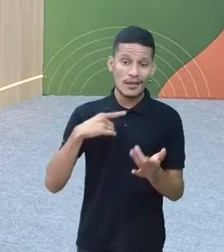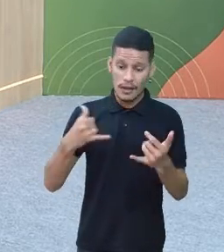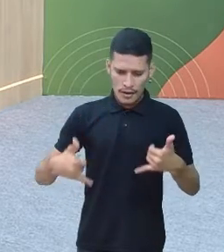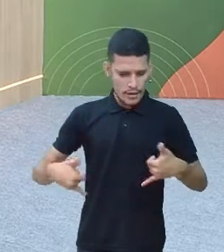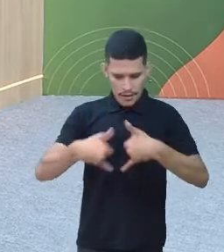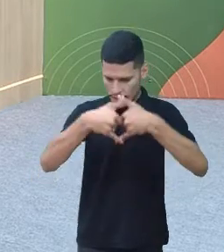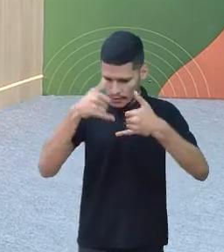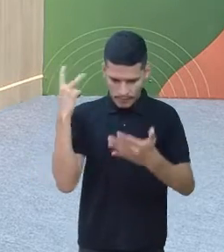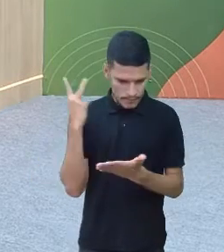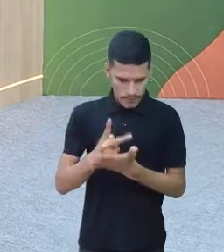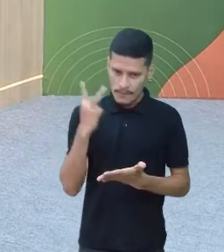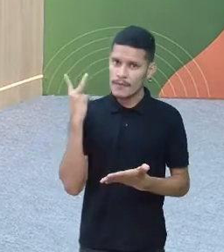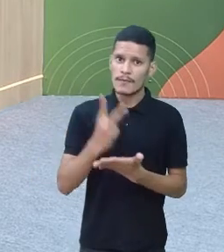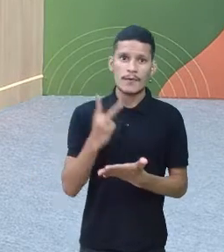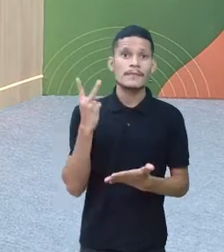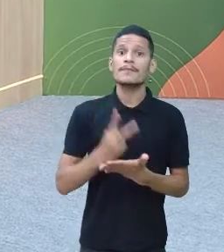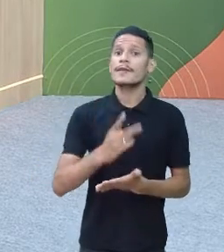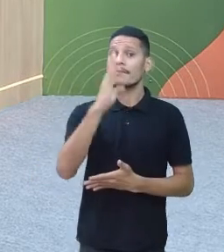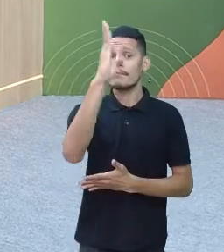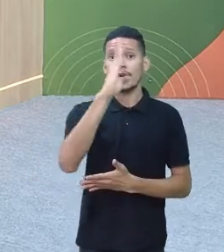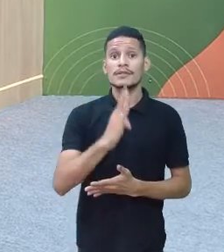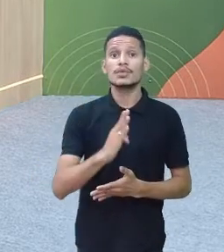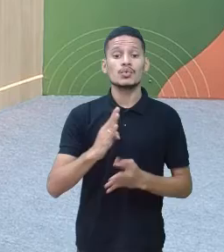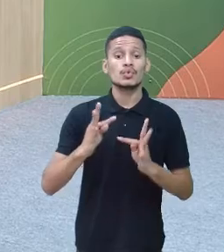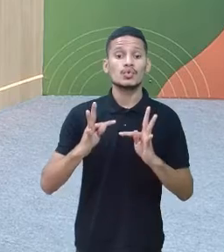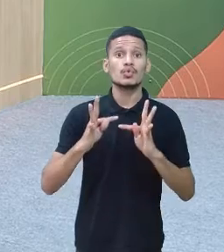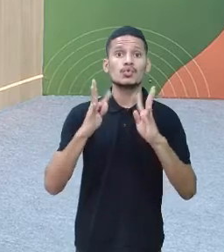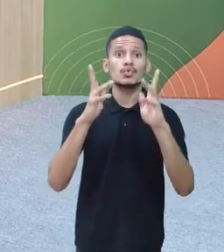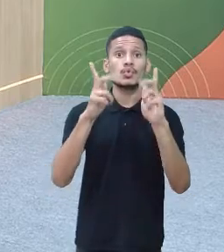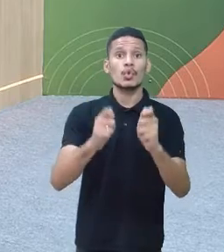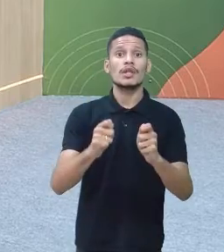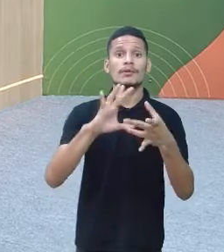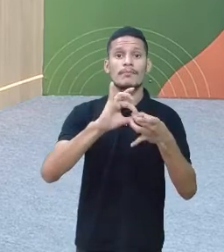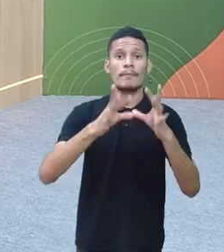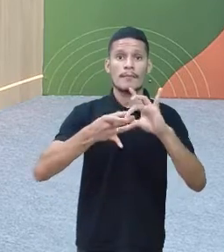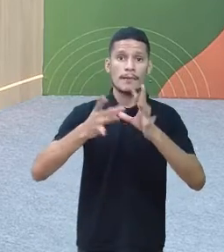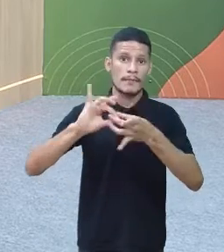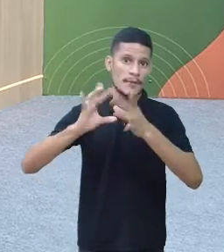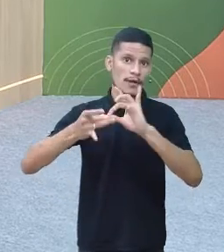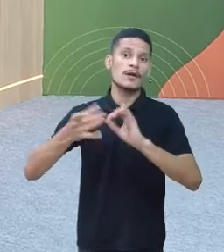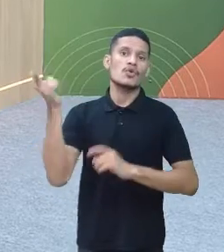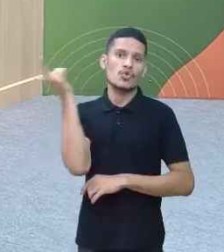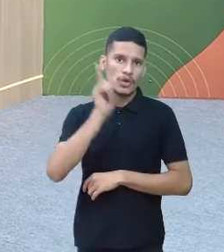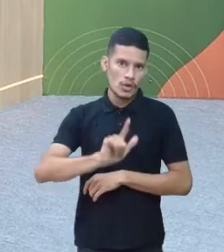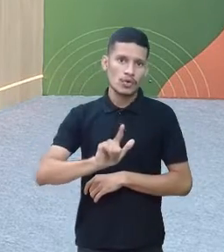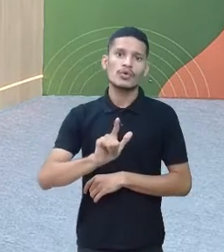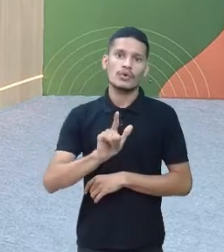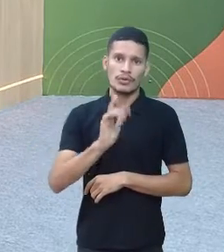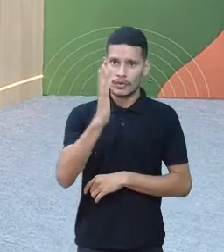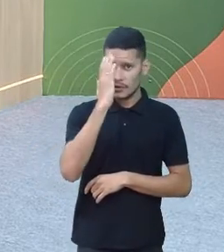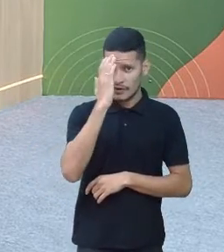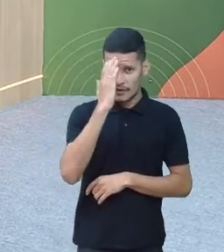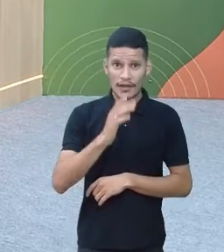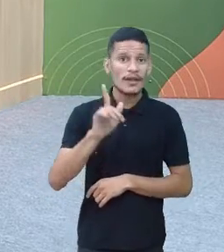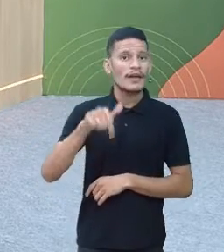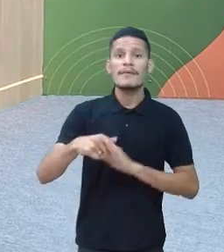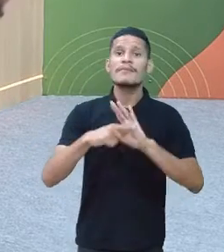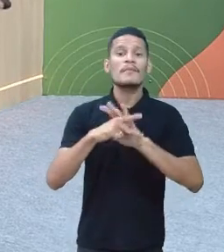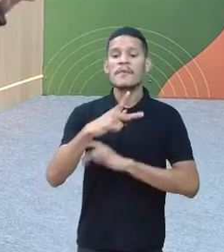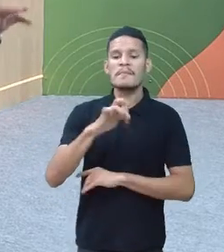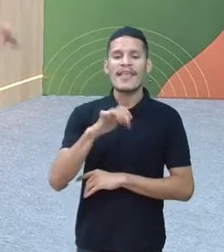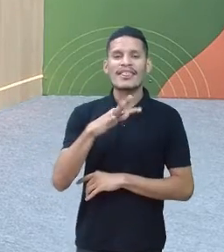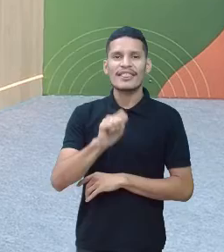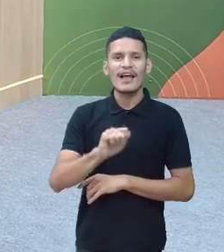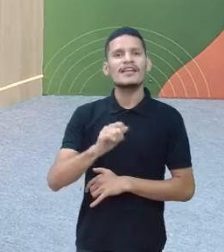O Brasil ganhou todas as Paralimpíadas, viu? Que ele participou. É penta, Benção,